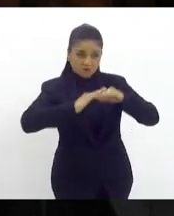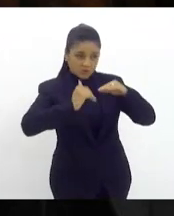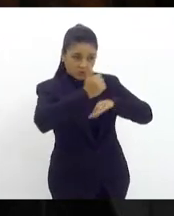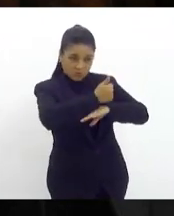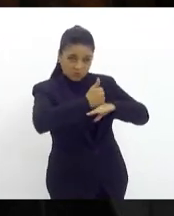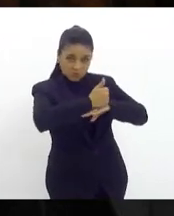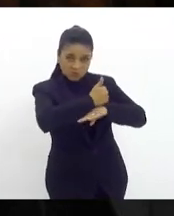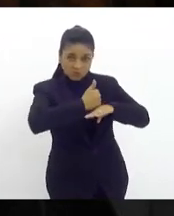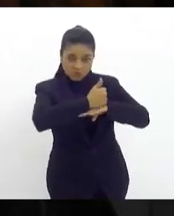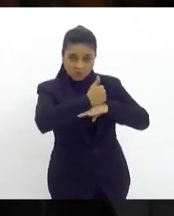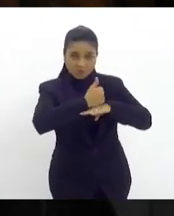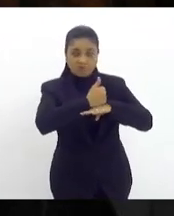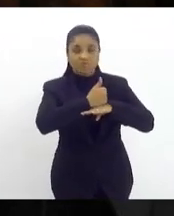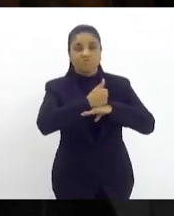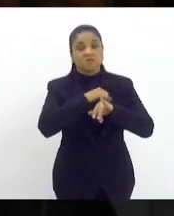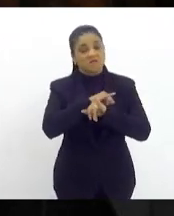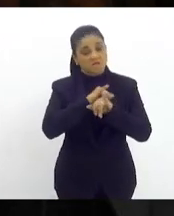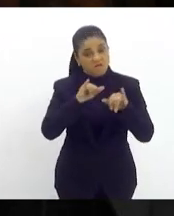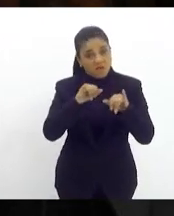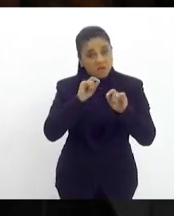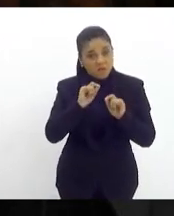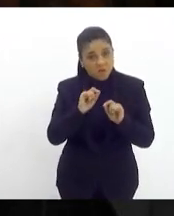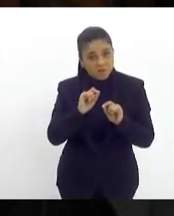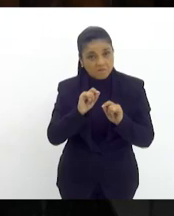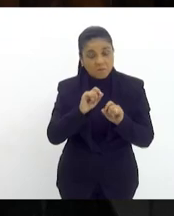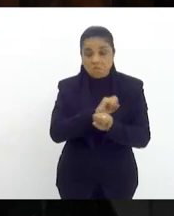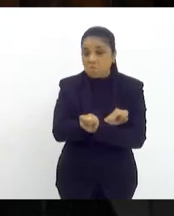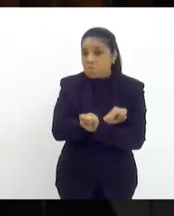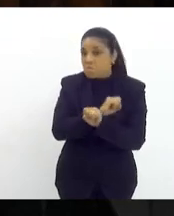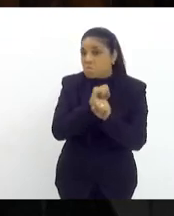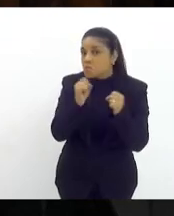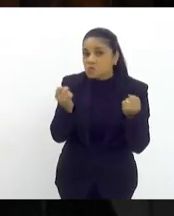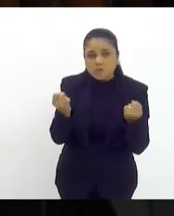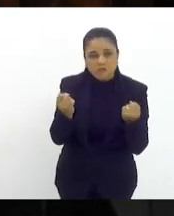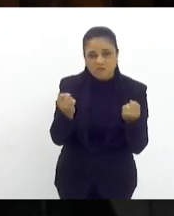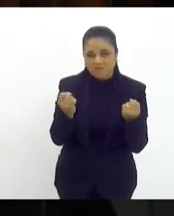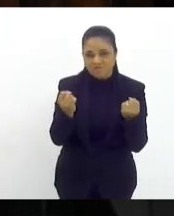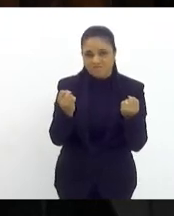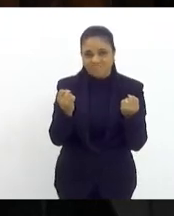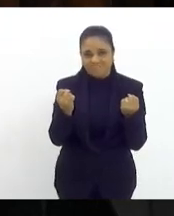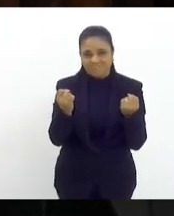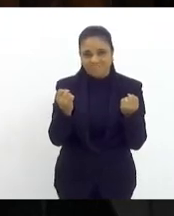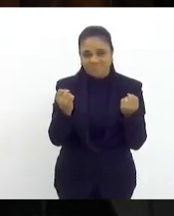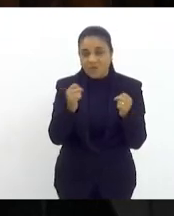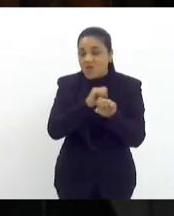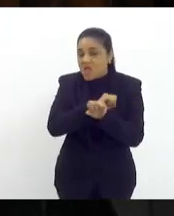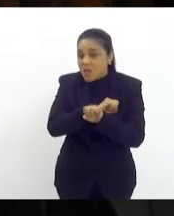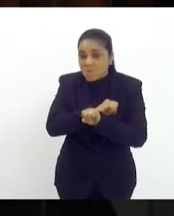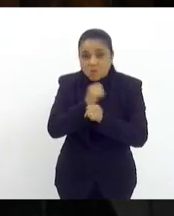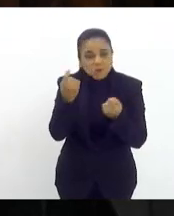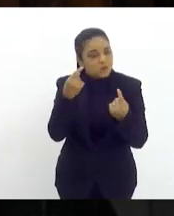que não é possível é inviável